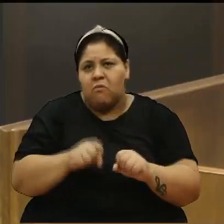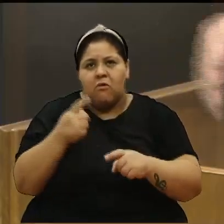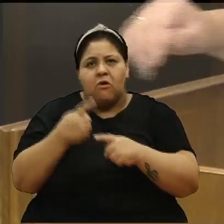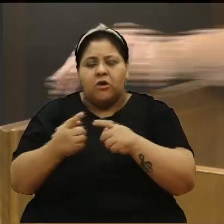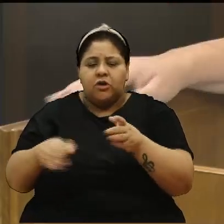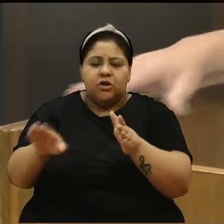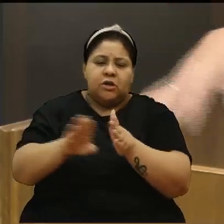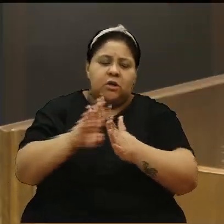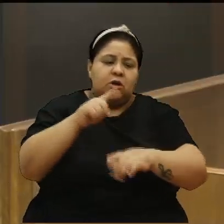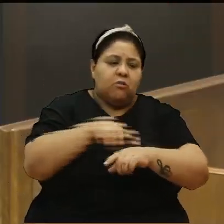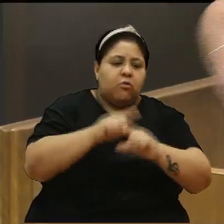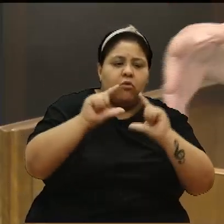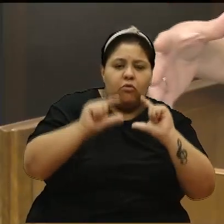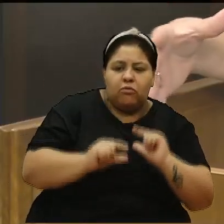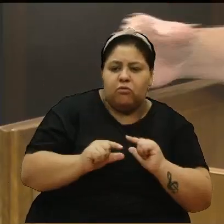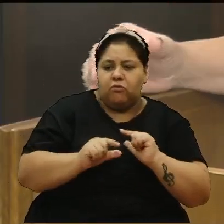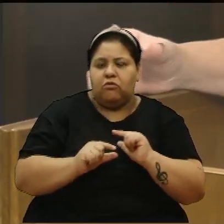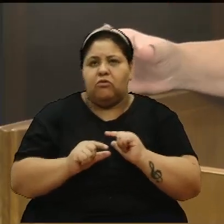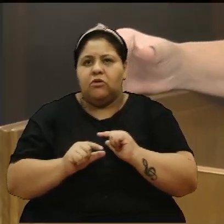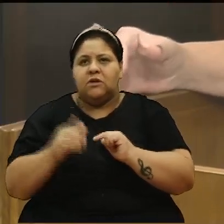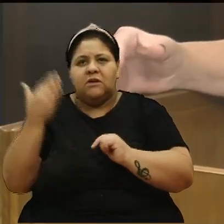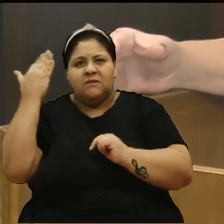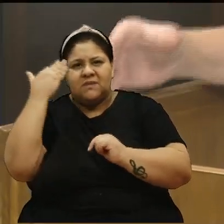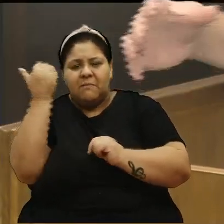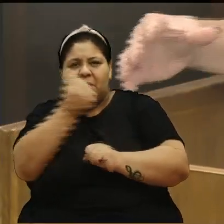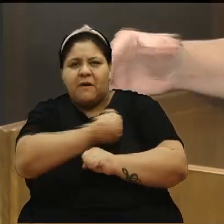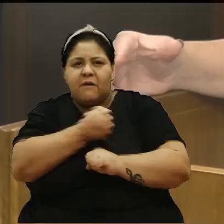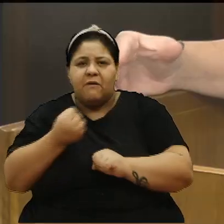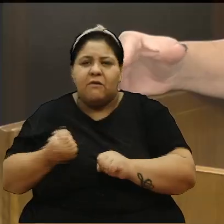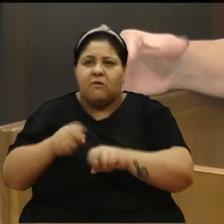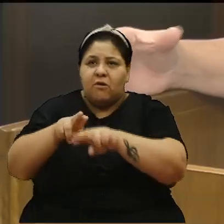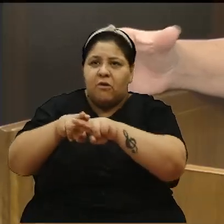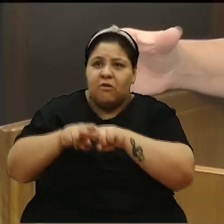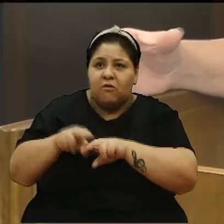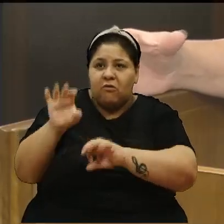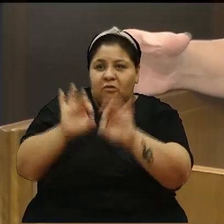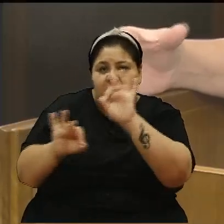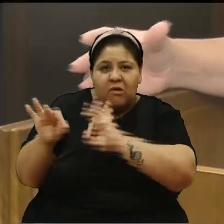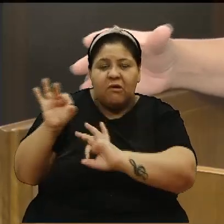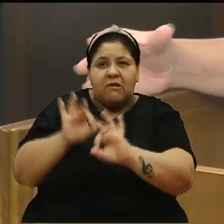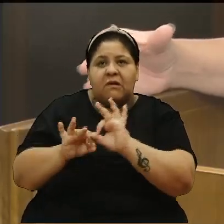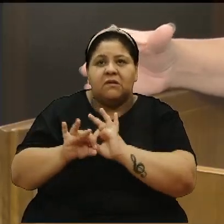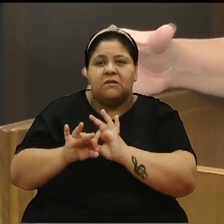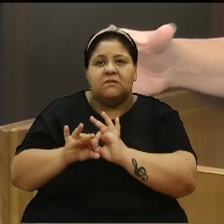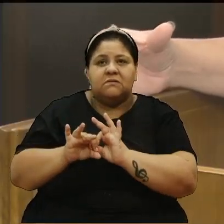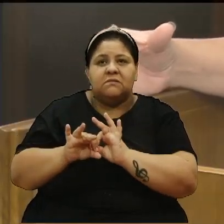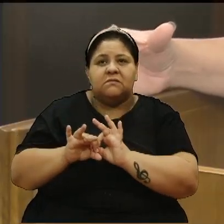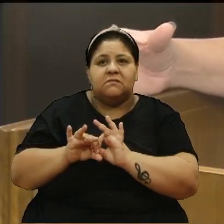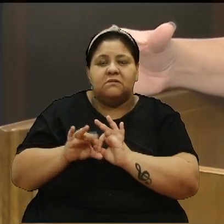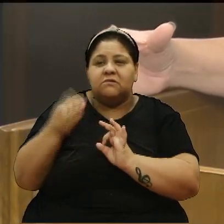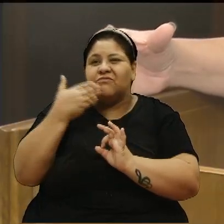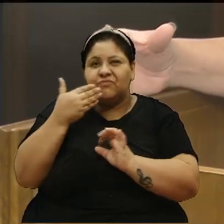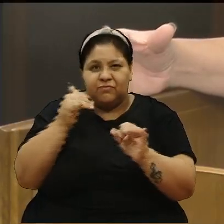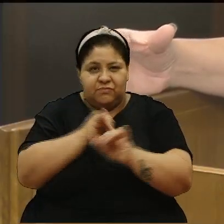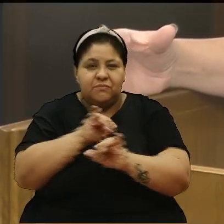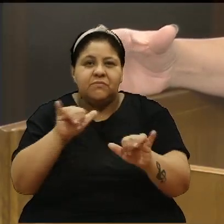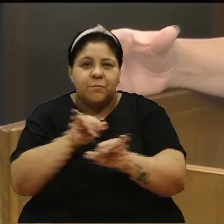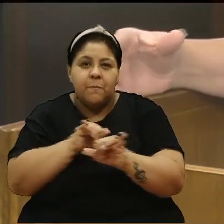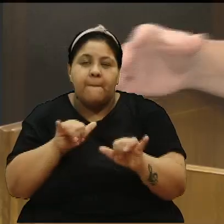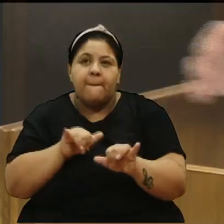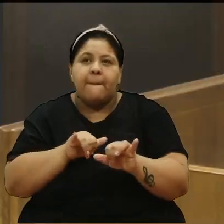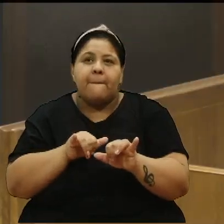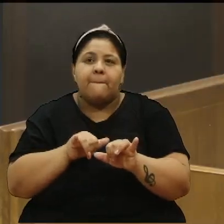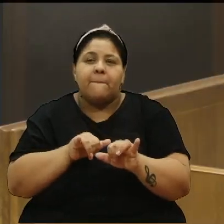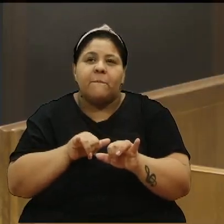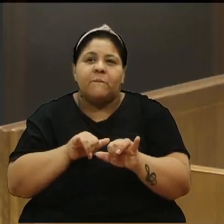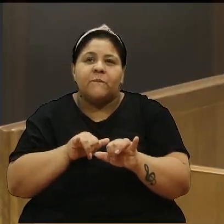chegaram agora, que estavam se apropriando dos números. Então, por isso, a gente organizou esse pedido de informação para